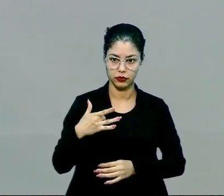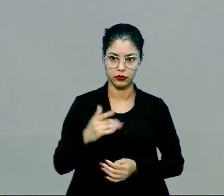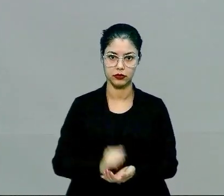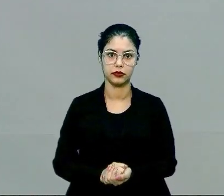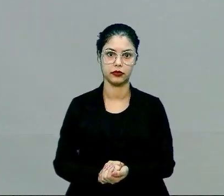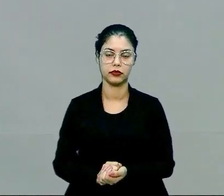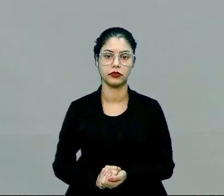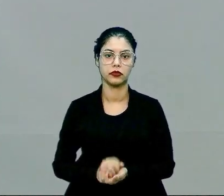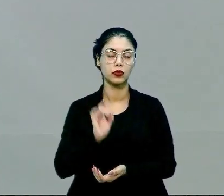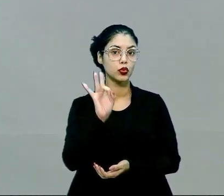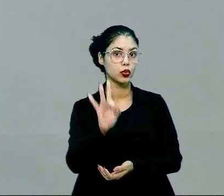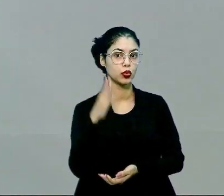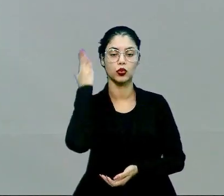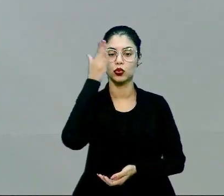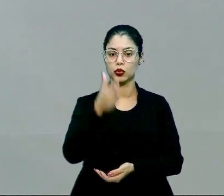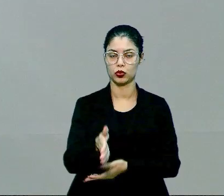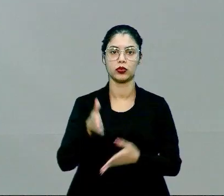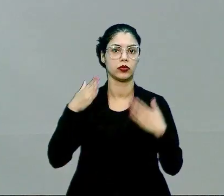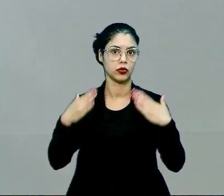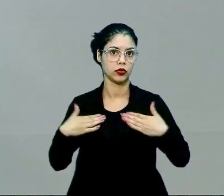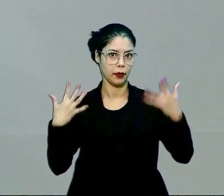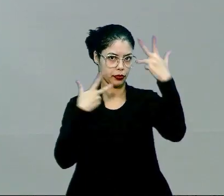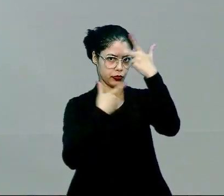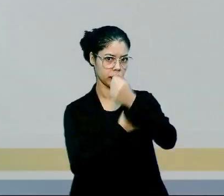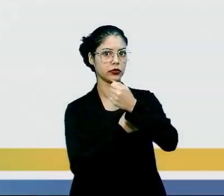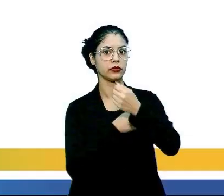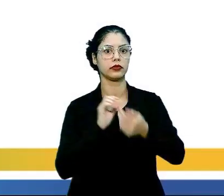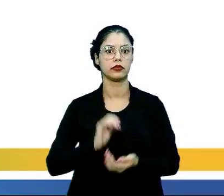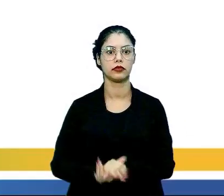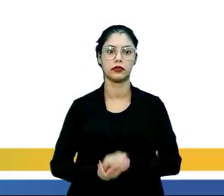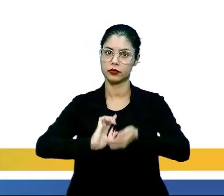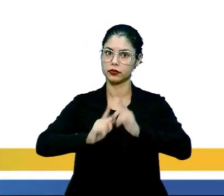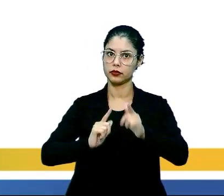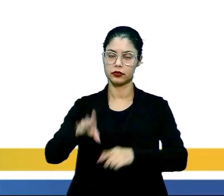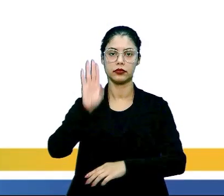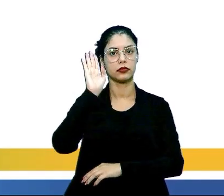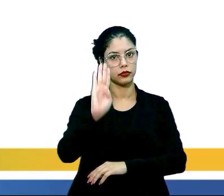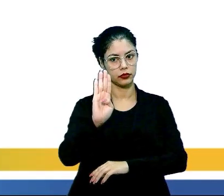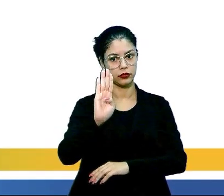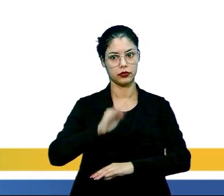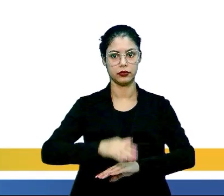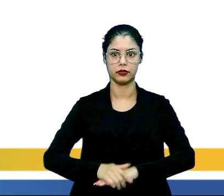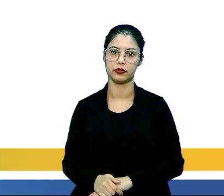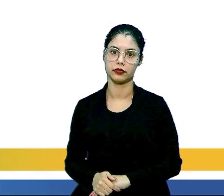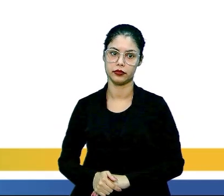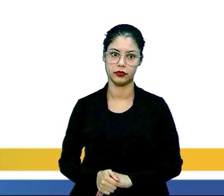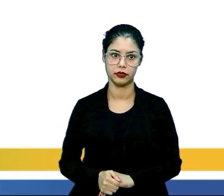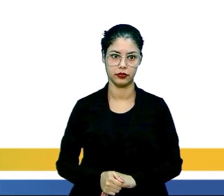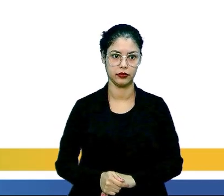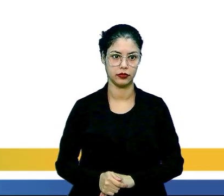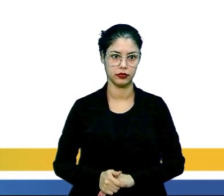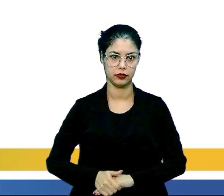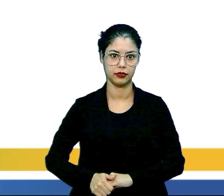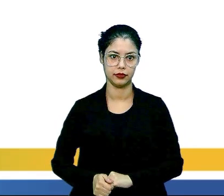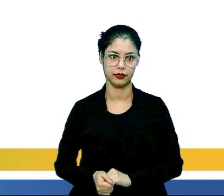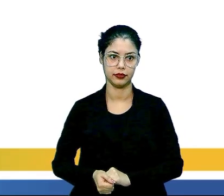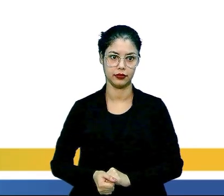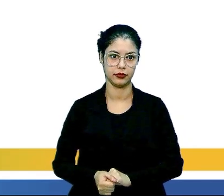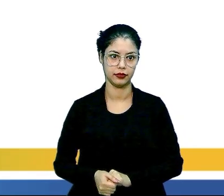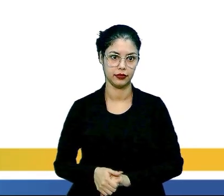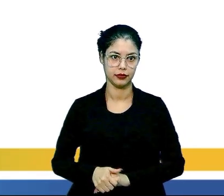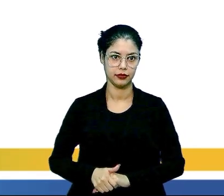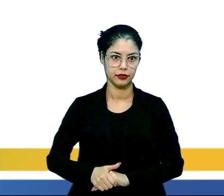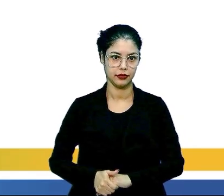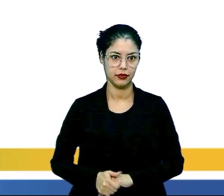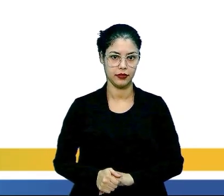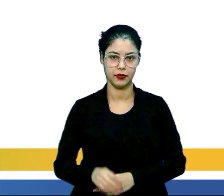ficou apenas direcionado para a beleza. Então realmente o nosso gabarito em tela é B de bora